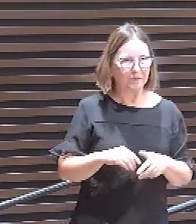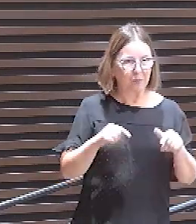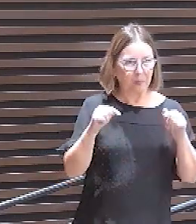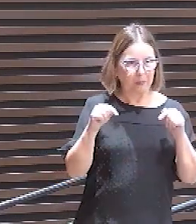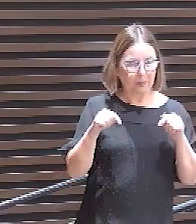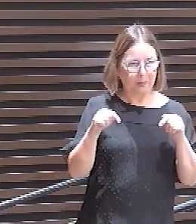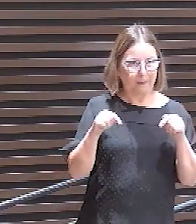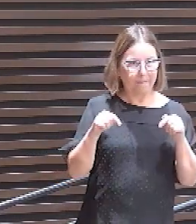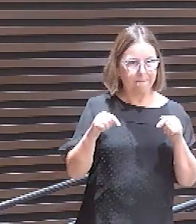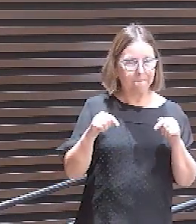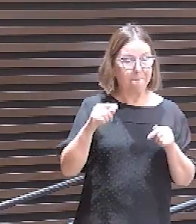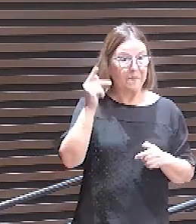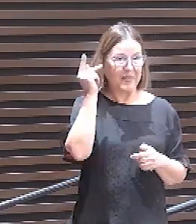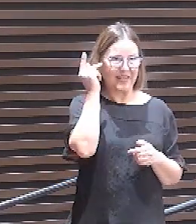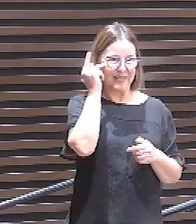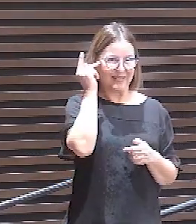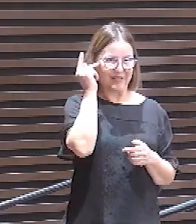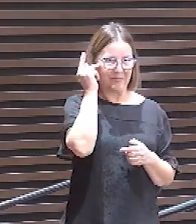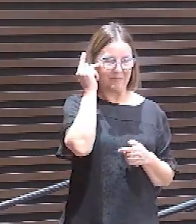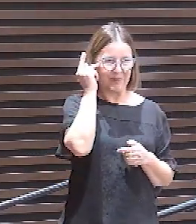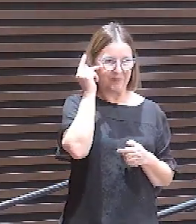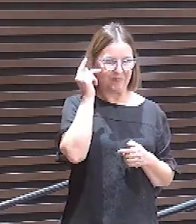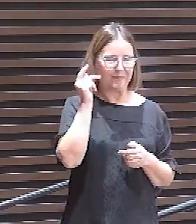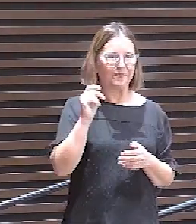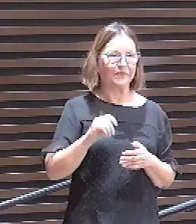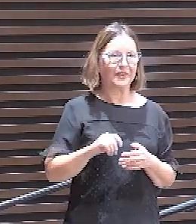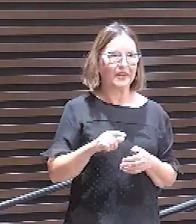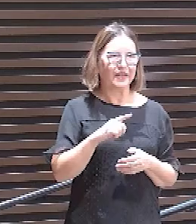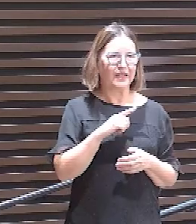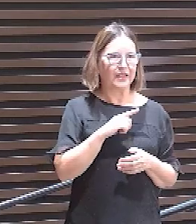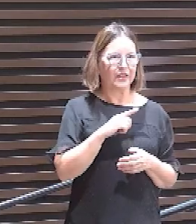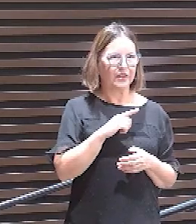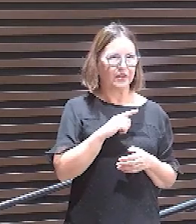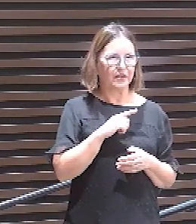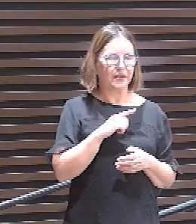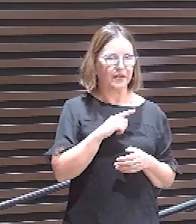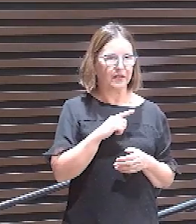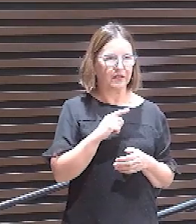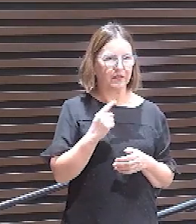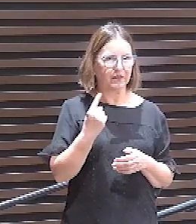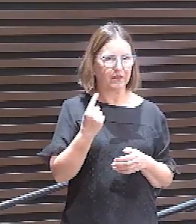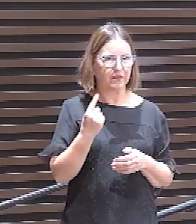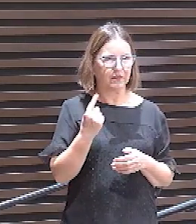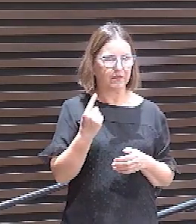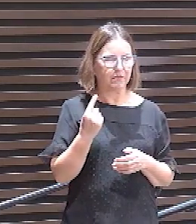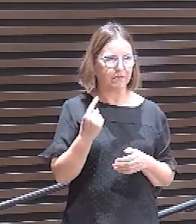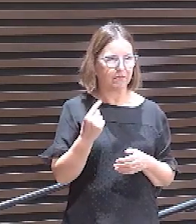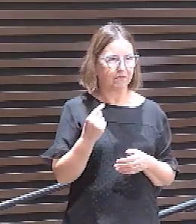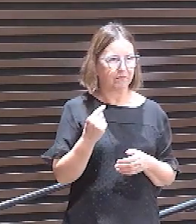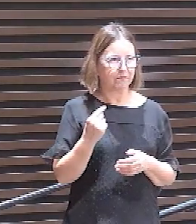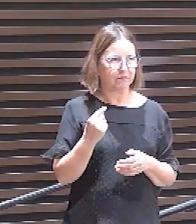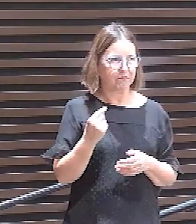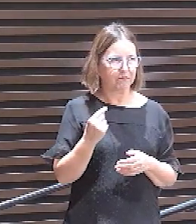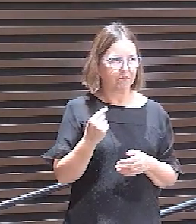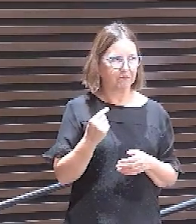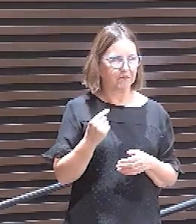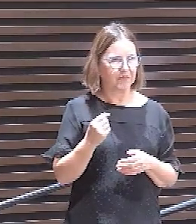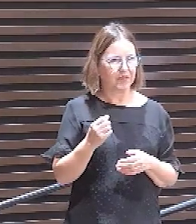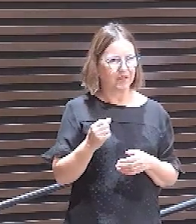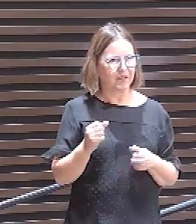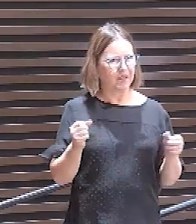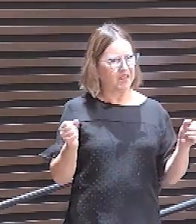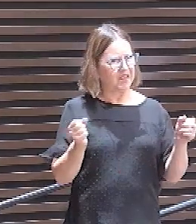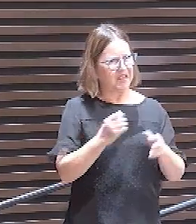estado de São Paulo, houve uma época que tinha uma espécie de renovação espiritual no